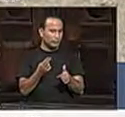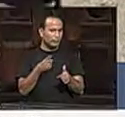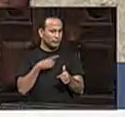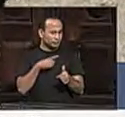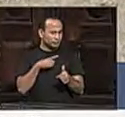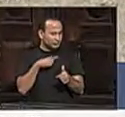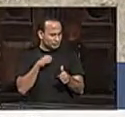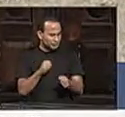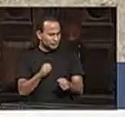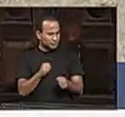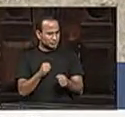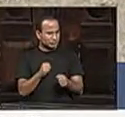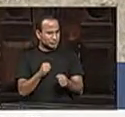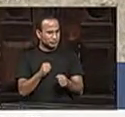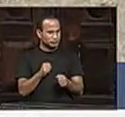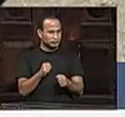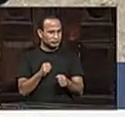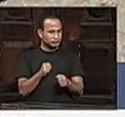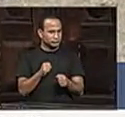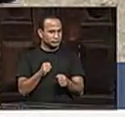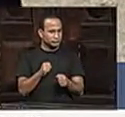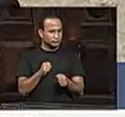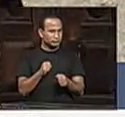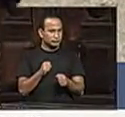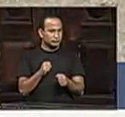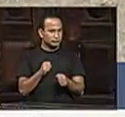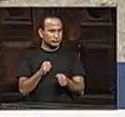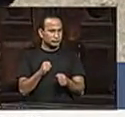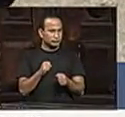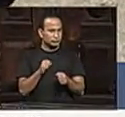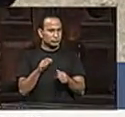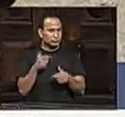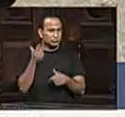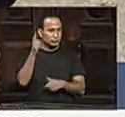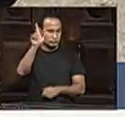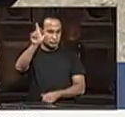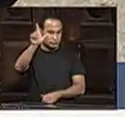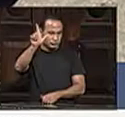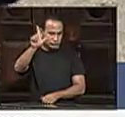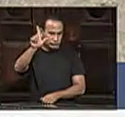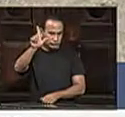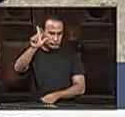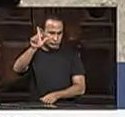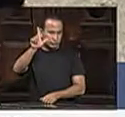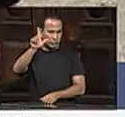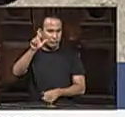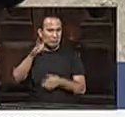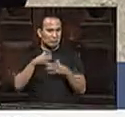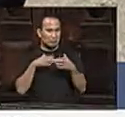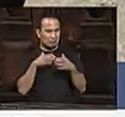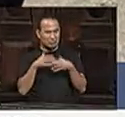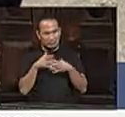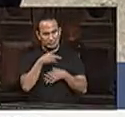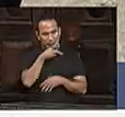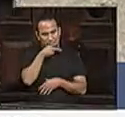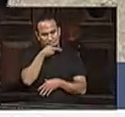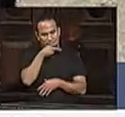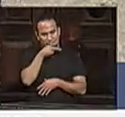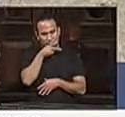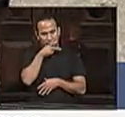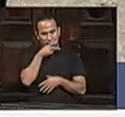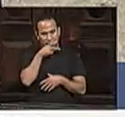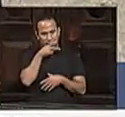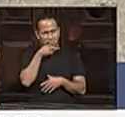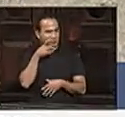possibilidade ainda de providências outras por qualquer parlamentar,